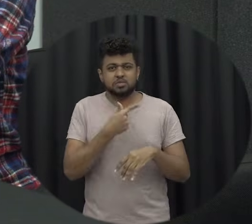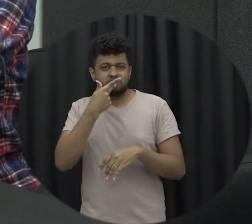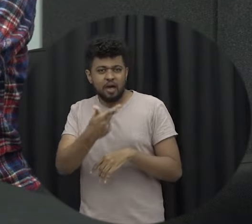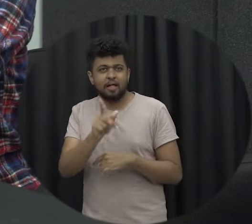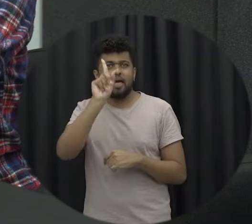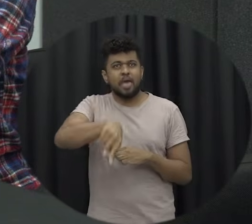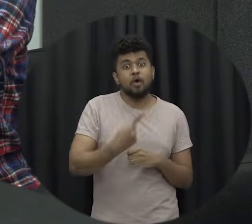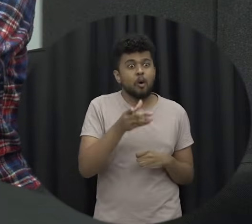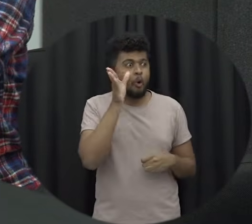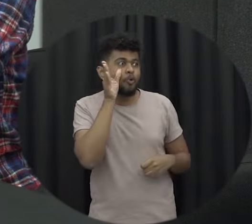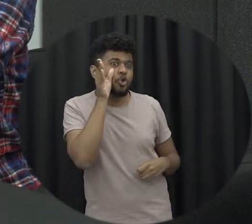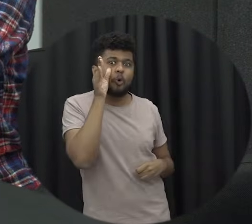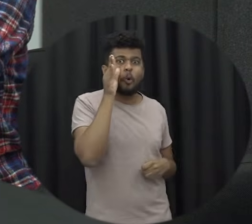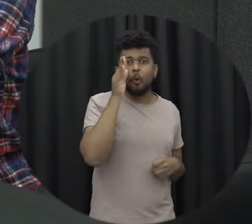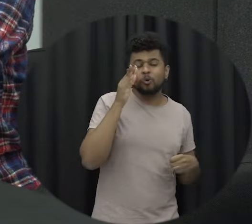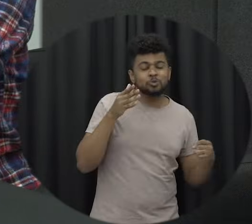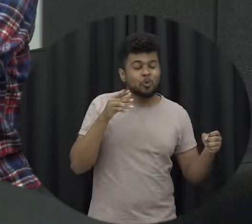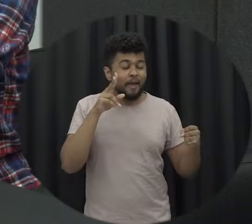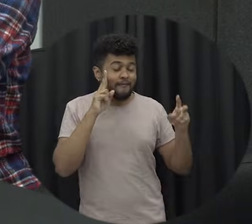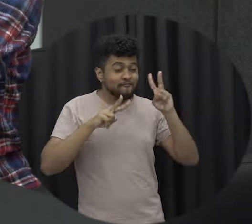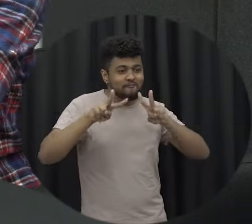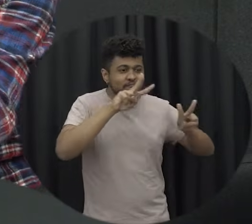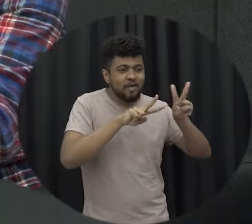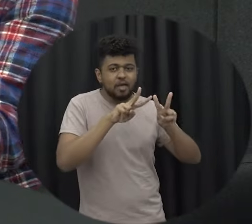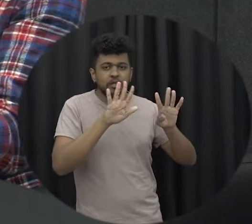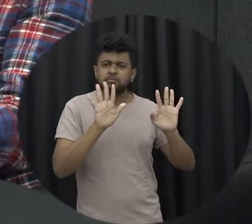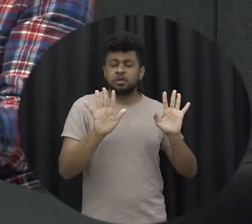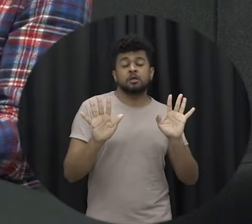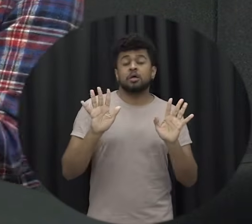recreativo, a gente